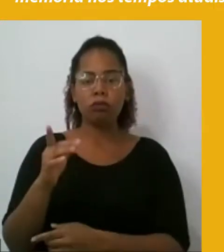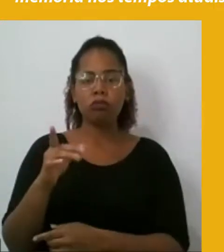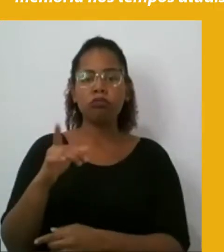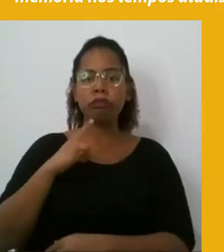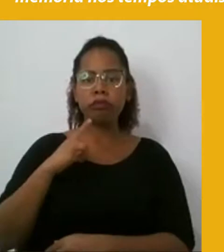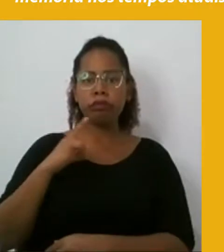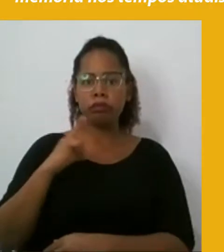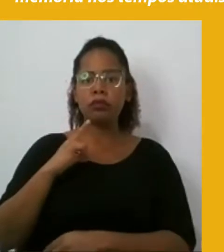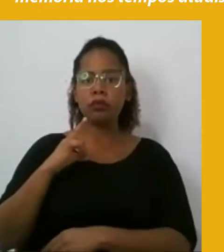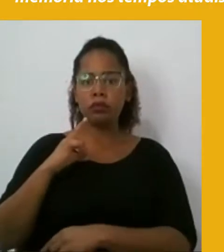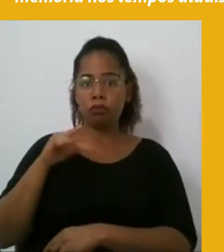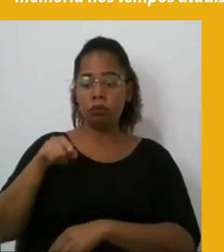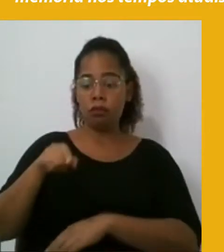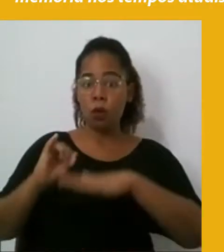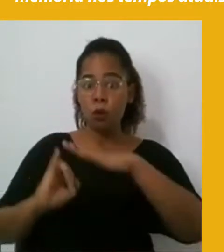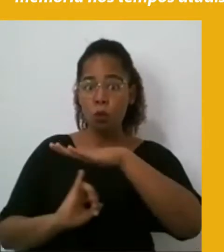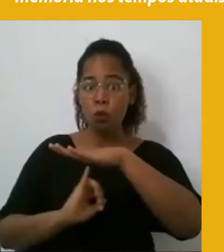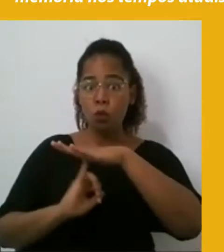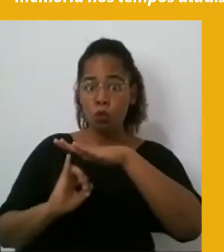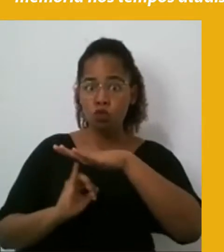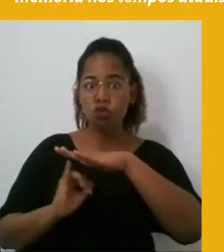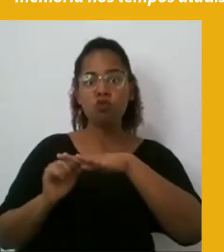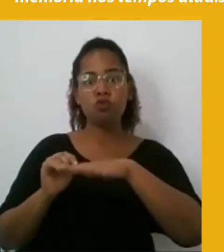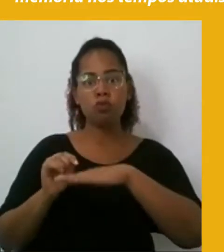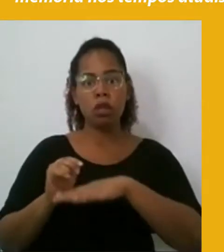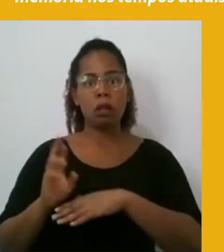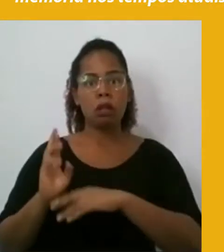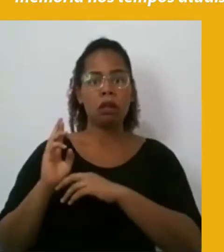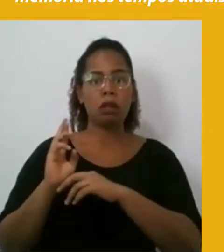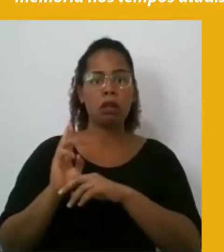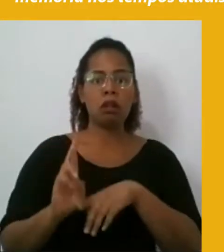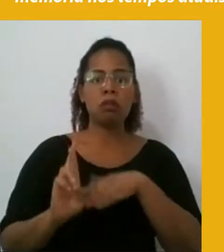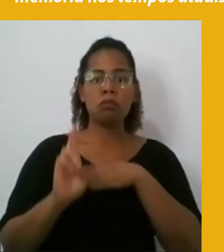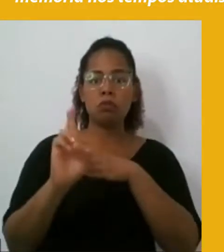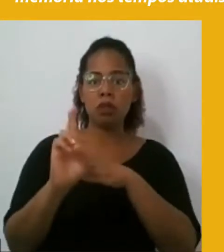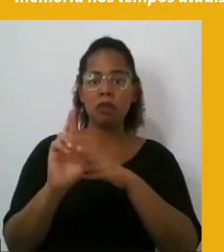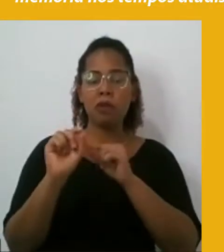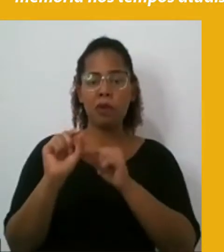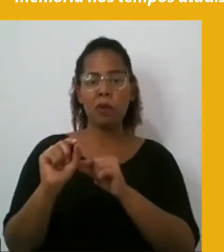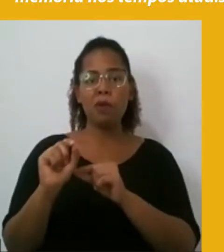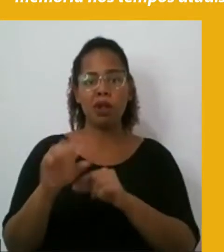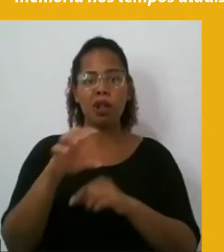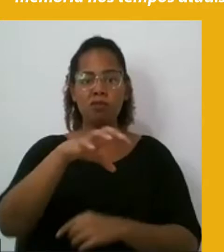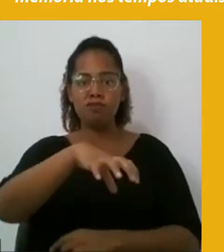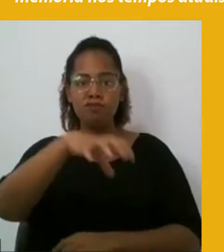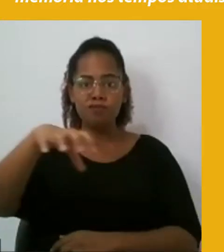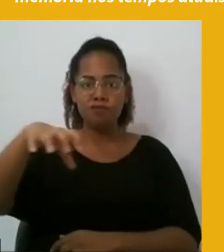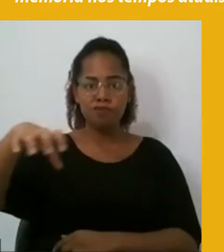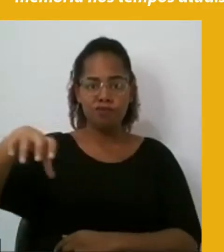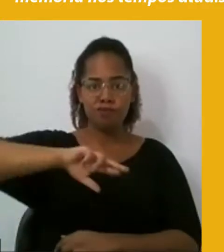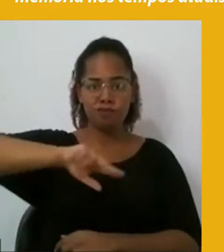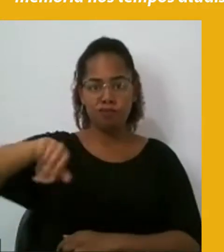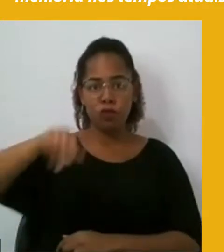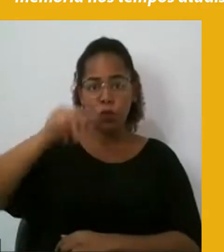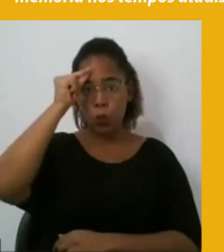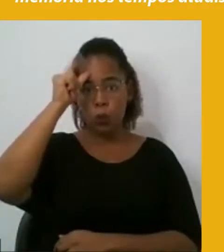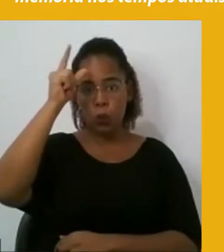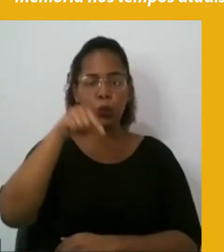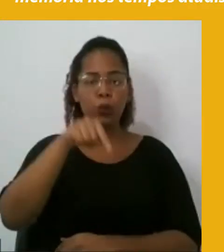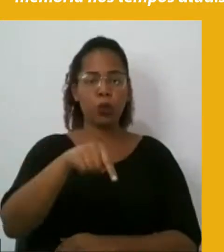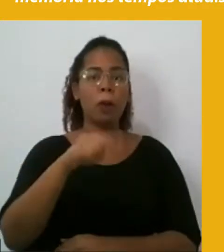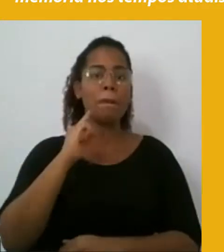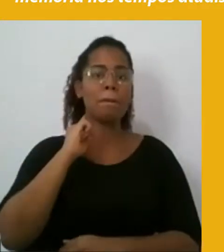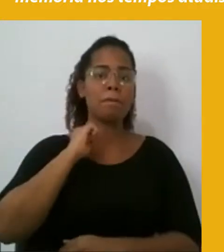4 espaços culturais. O Memorial Minas Gerais Vale, em Belo Horizonte, Minas Gerais, o Museu Vale